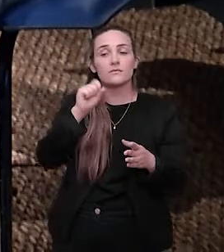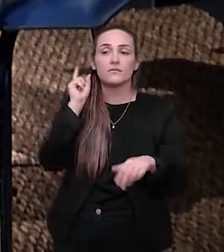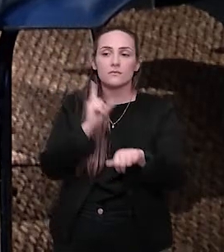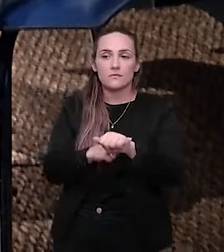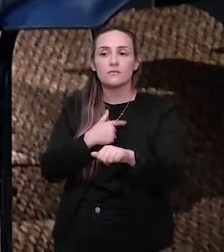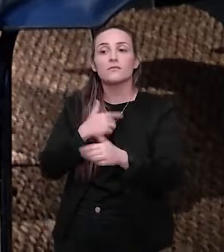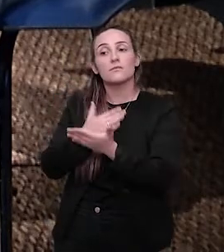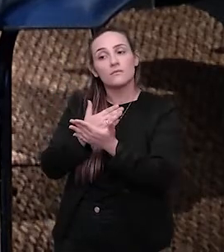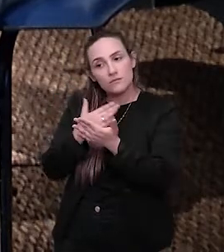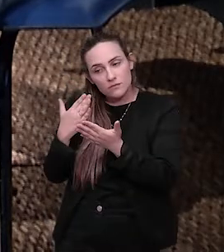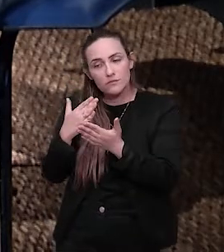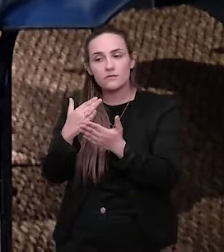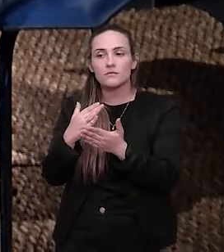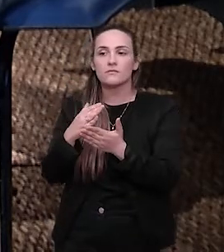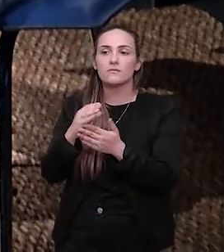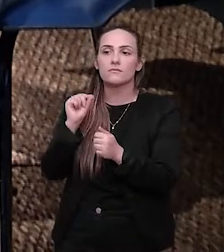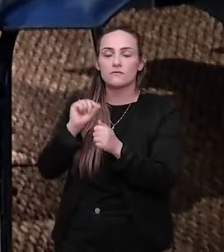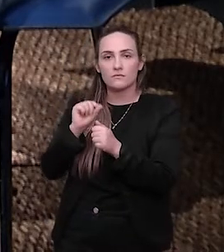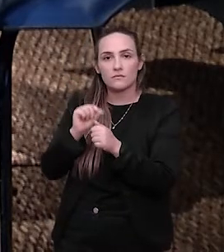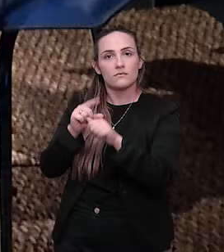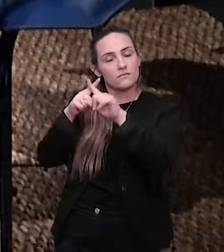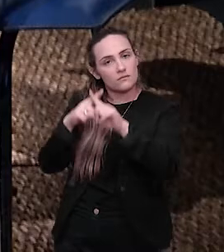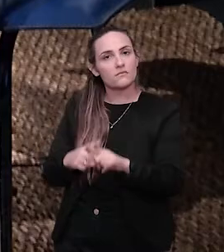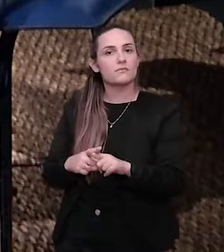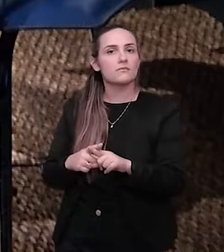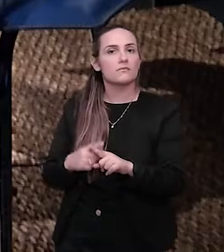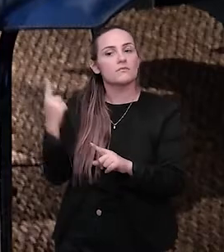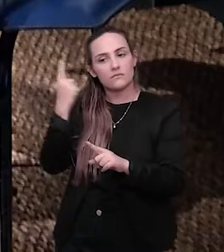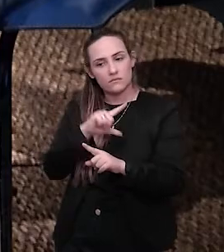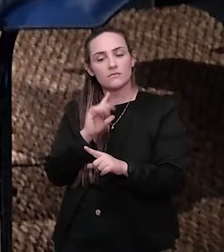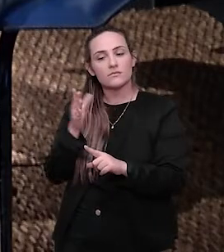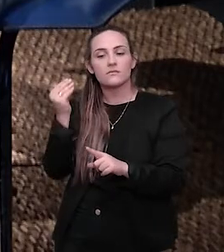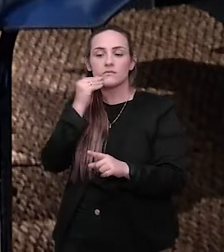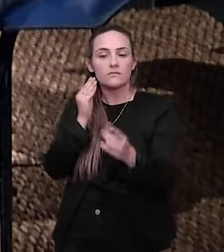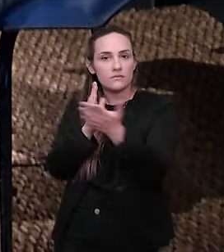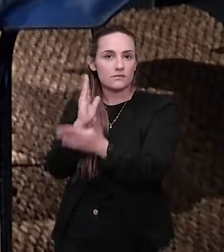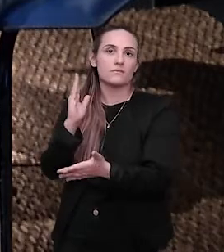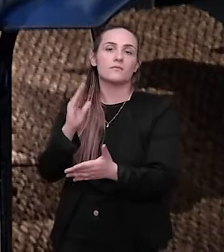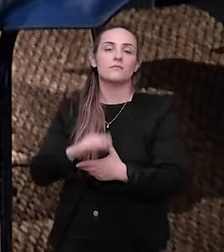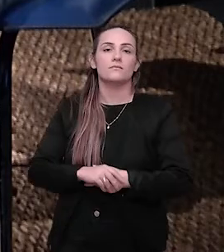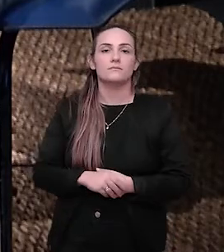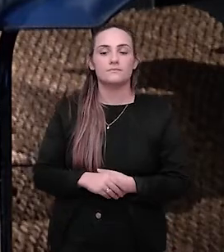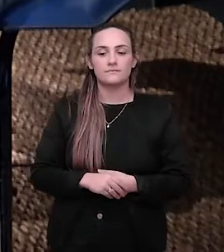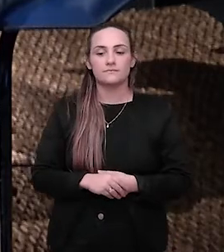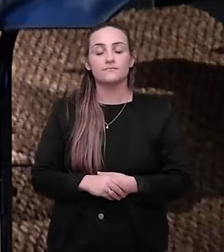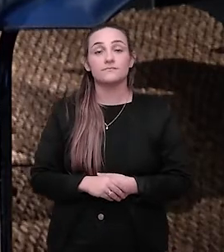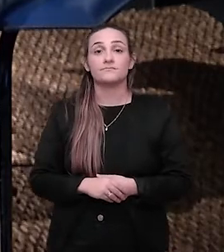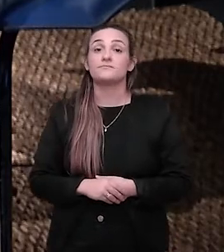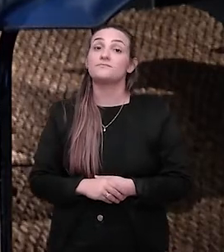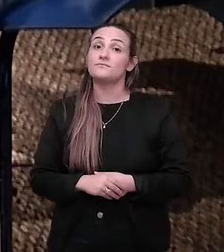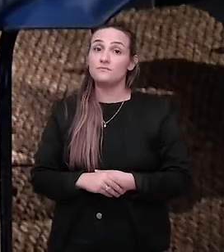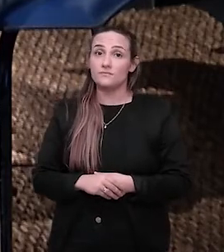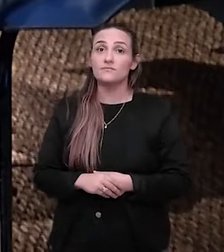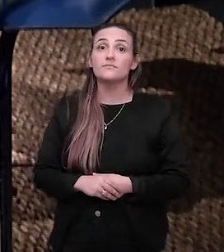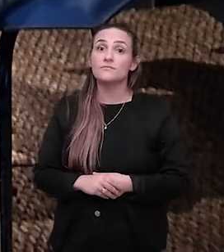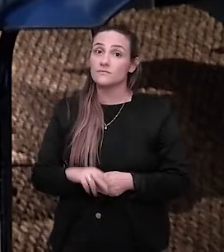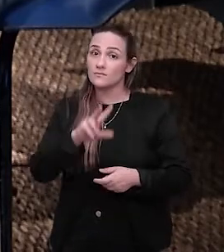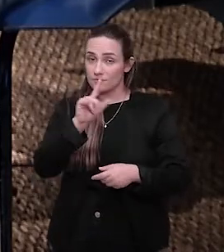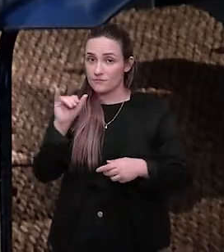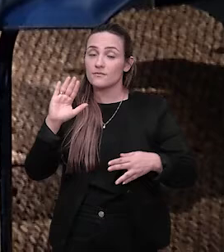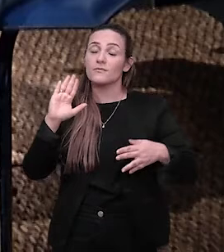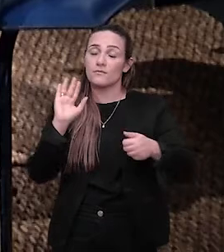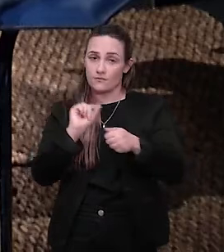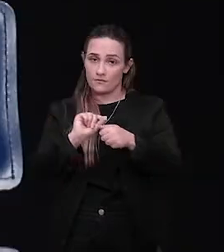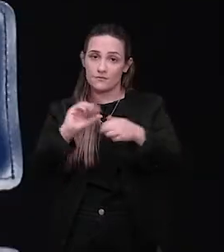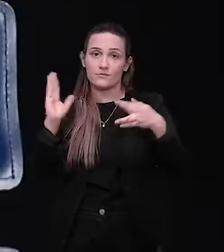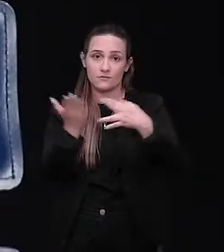conhecimento, e a partir dali, quando eu comecei a prestar concurso efetivamente, que tinha o tempo mínimo para prestar, eu prestei e passei, logo na sequência.